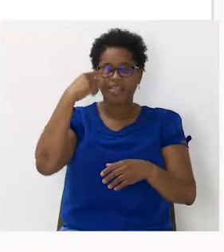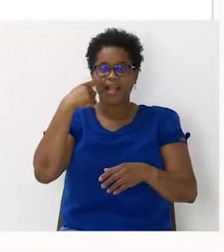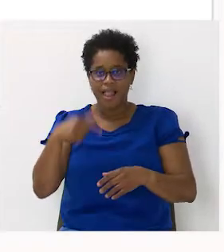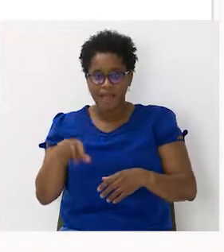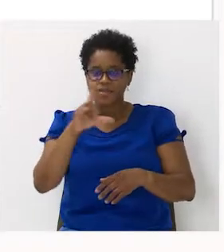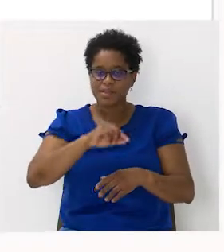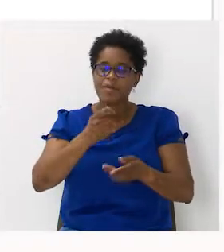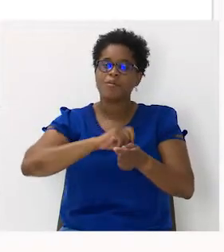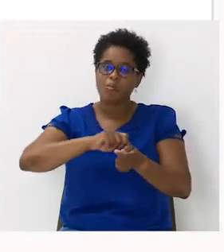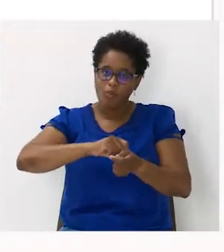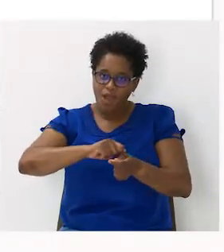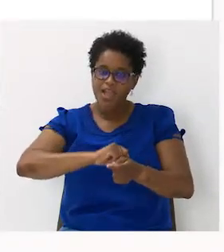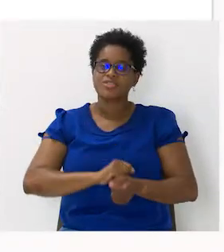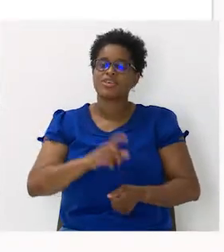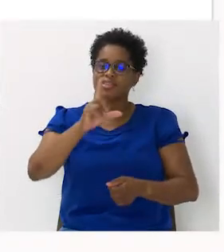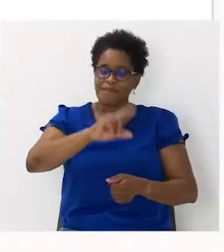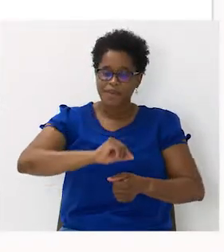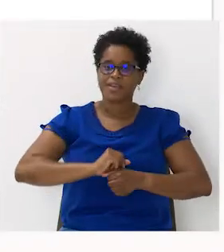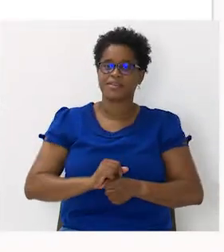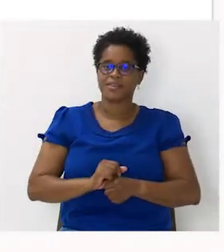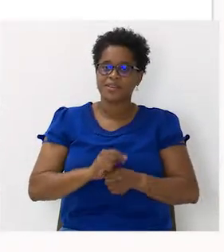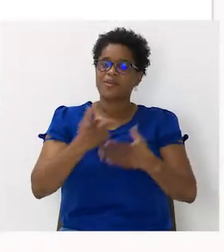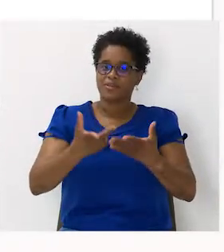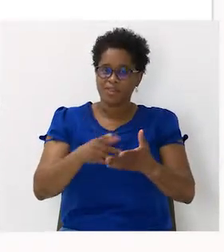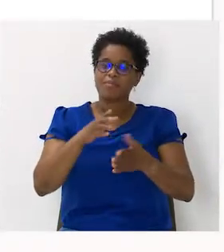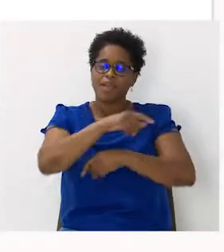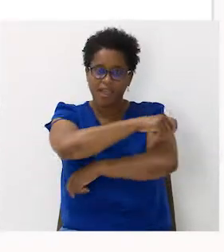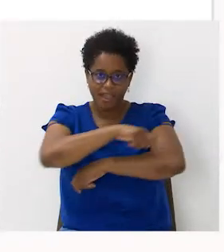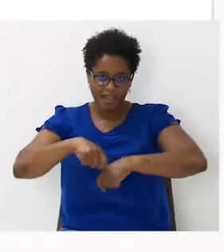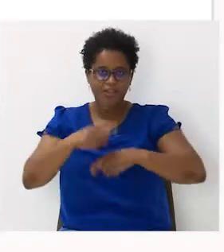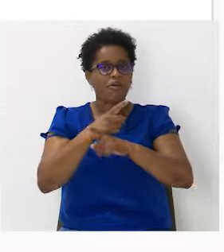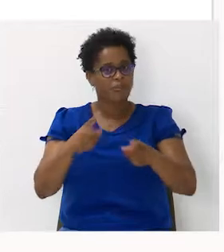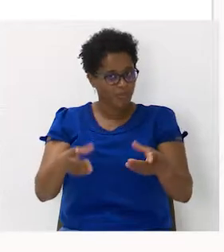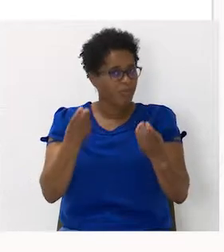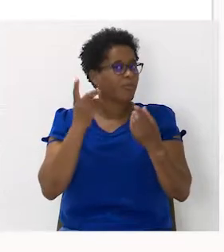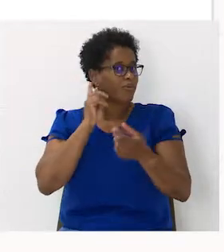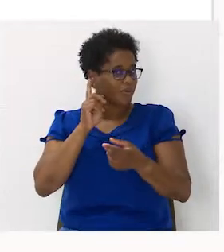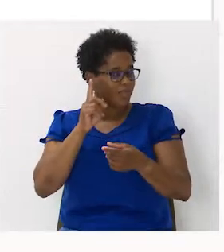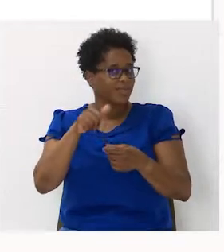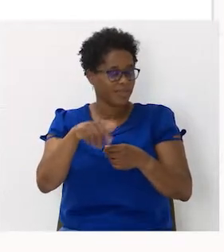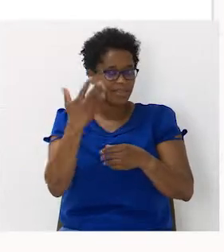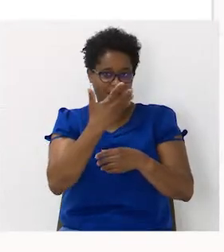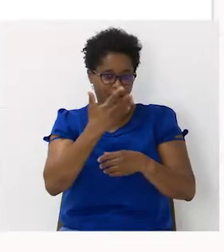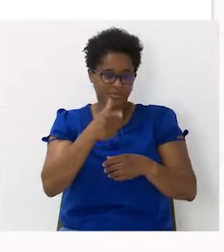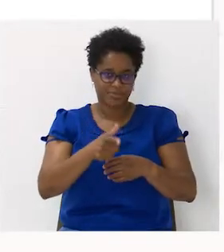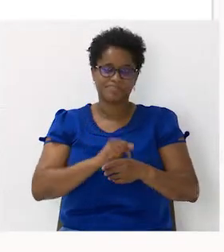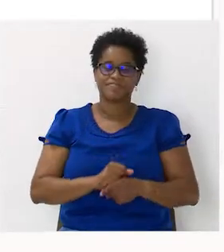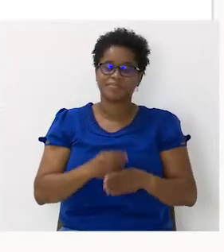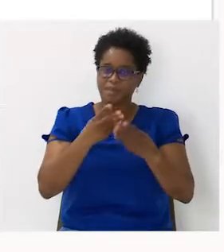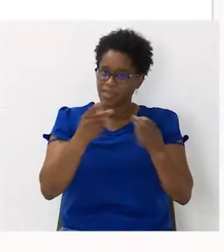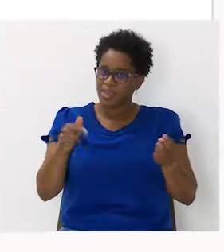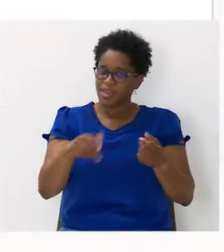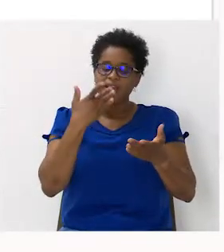lápis, uma borracha e também uso de régua, porque é importante nessa matéria. E o vosso